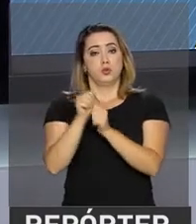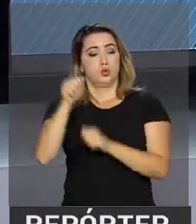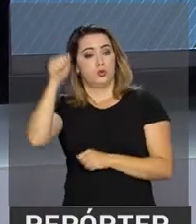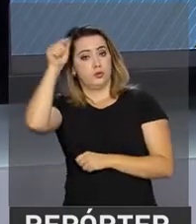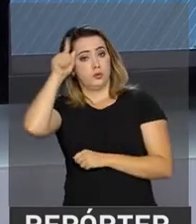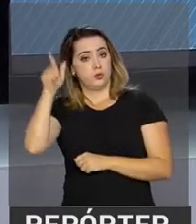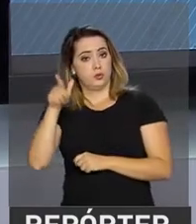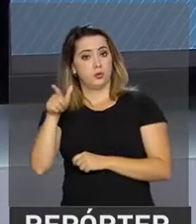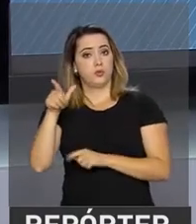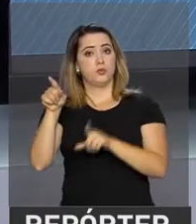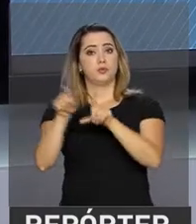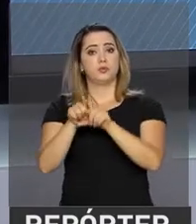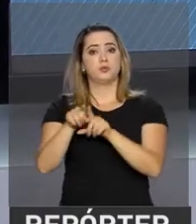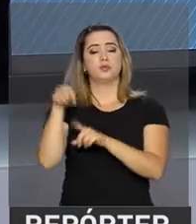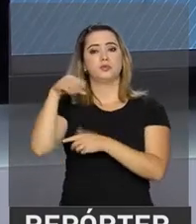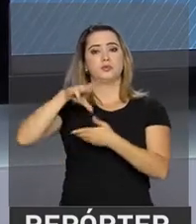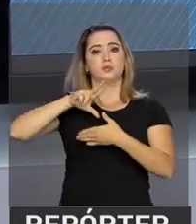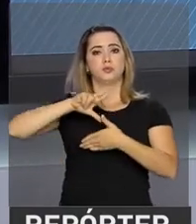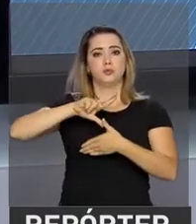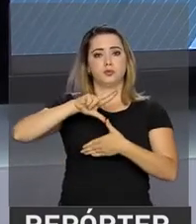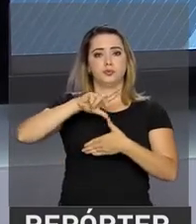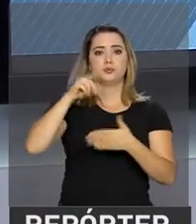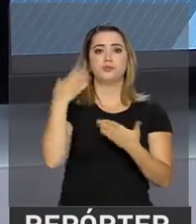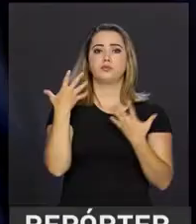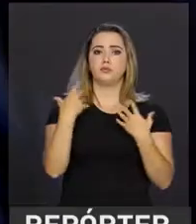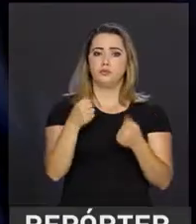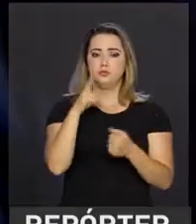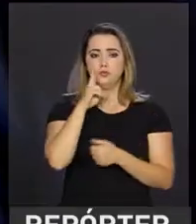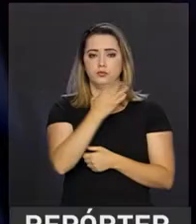falou também sobre a situação na Venezuela.